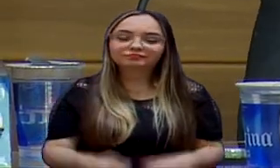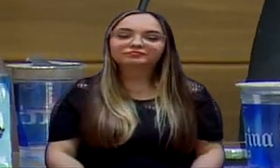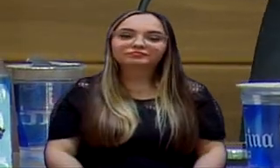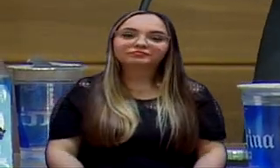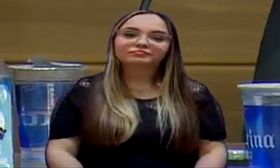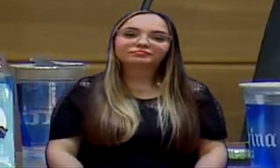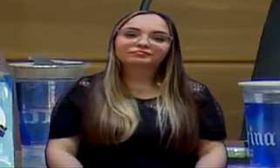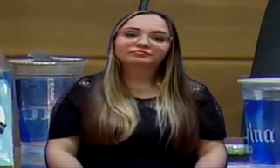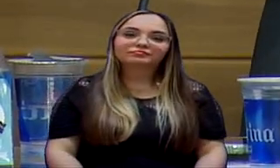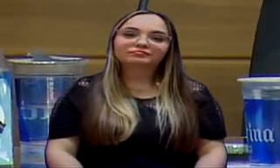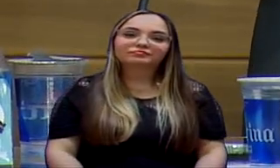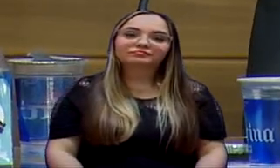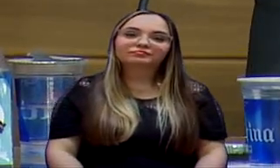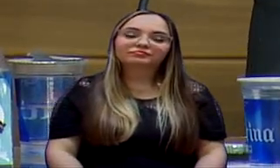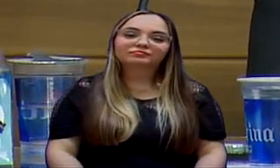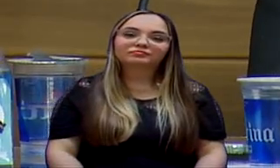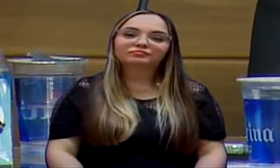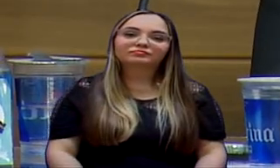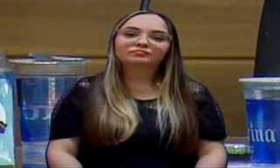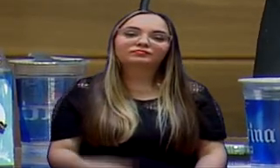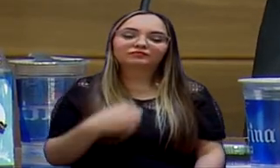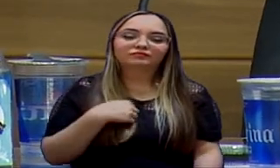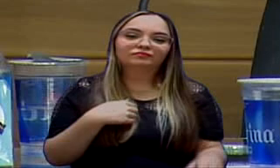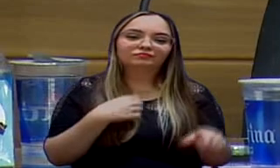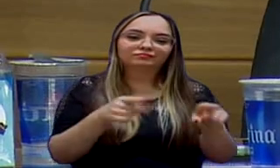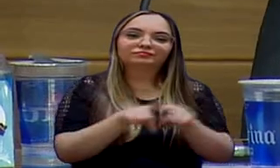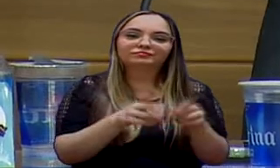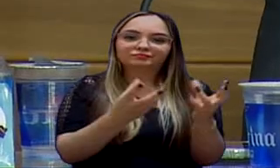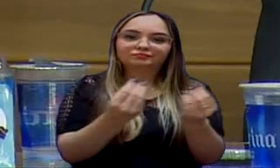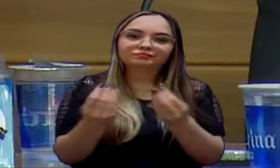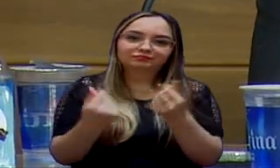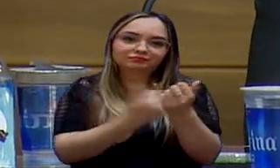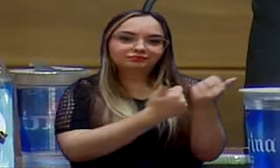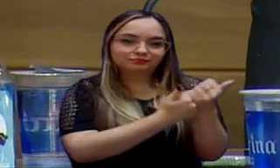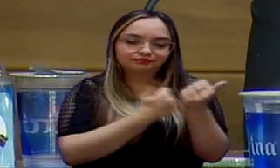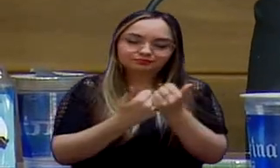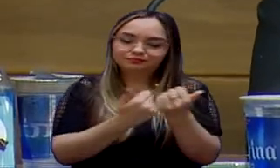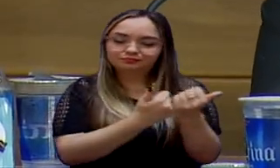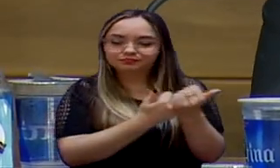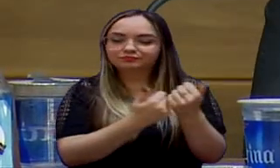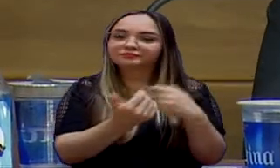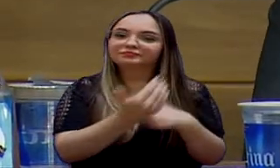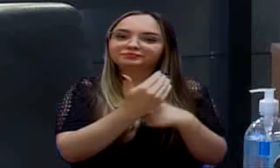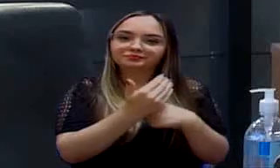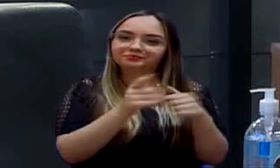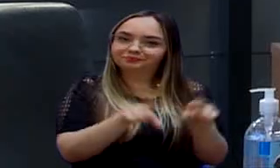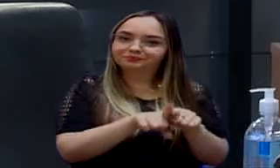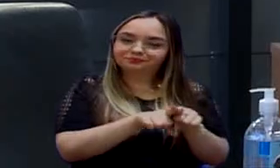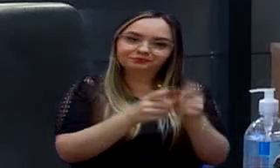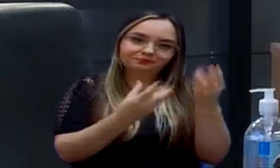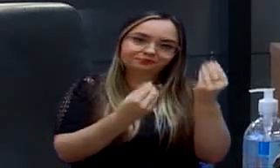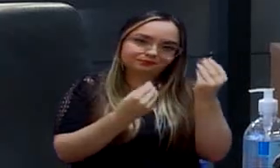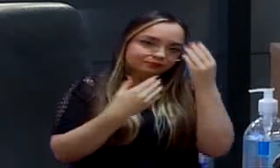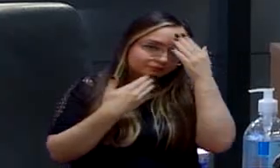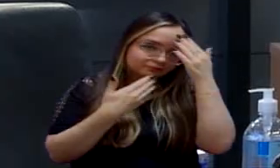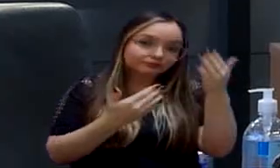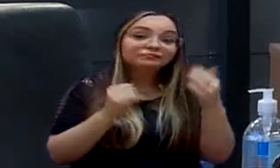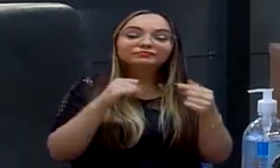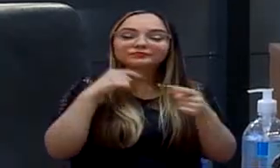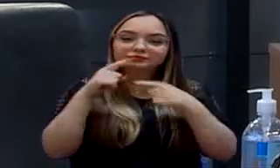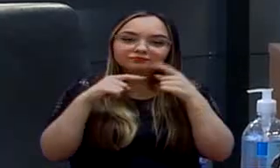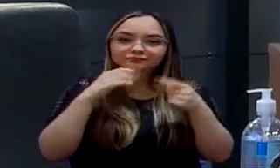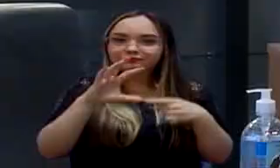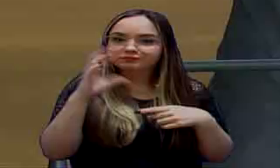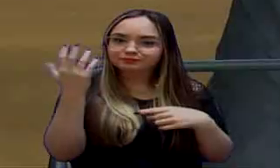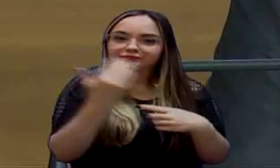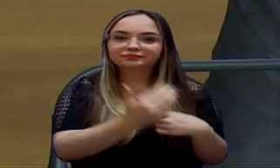Bernardes o meu pessoal técnico que tá aqui presente também para ajudar e dirimir qualquer dúvida possa surgir